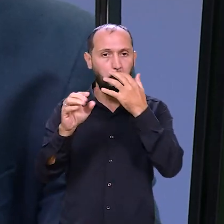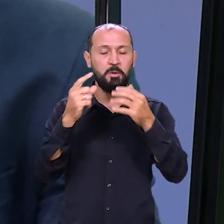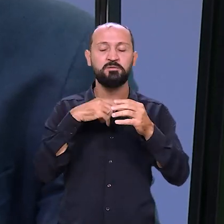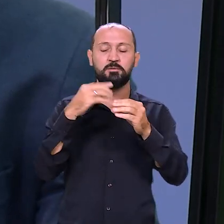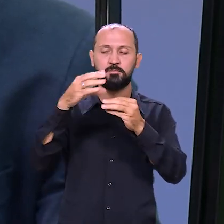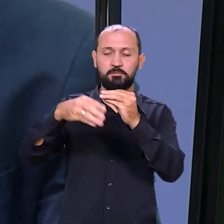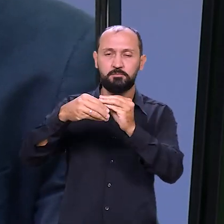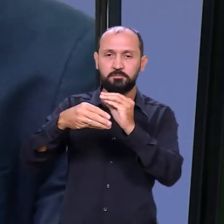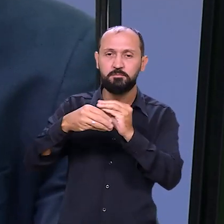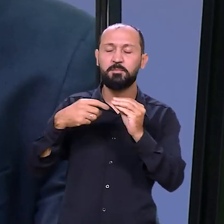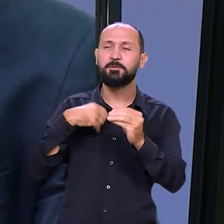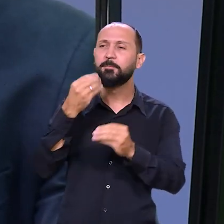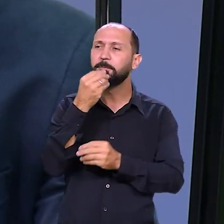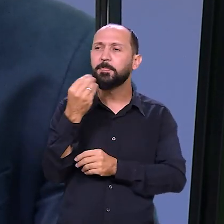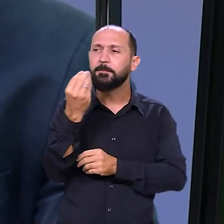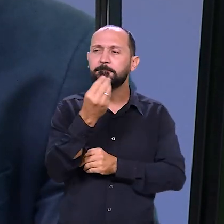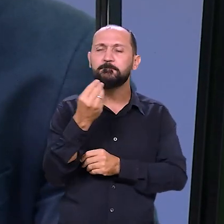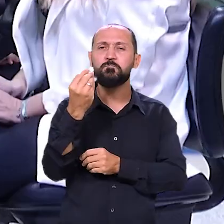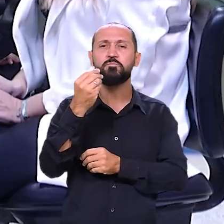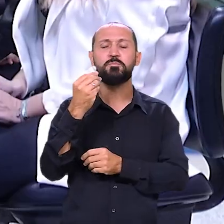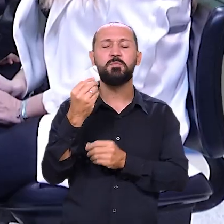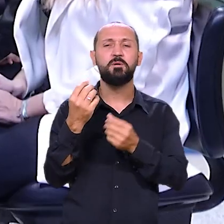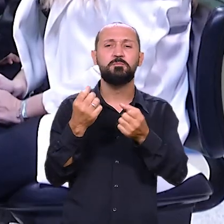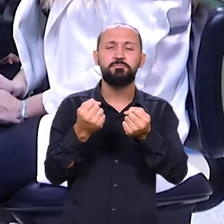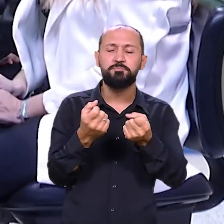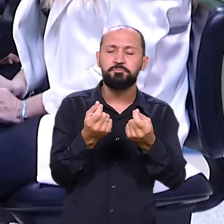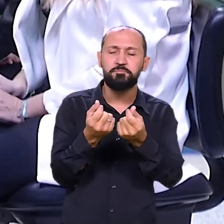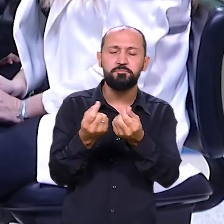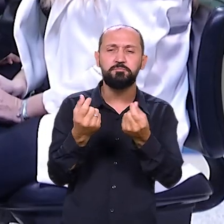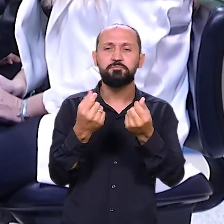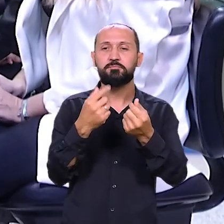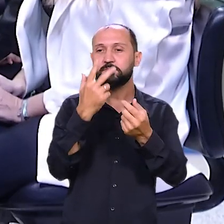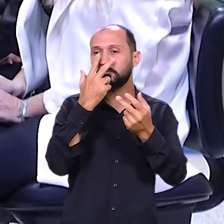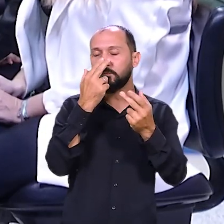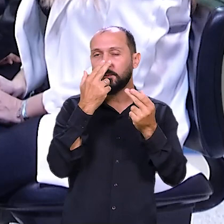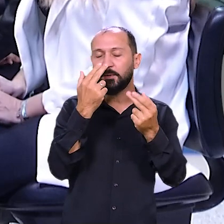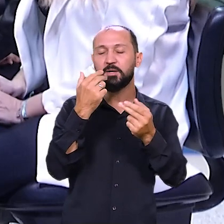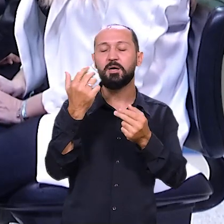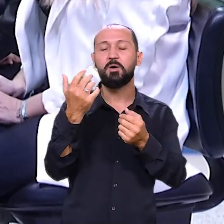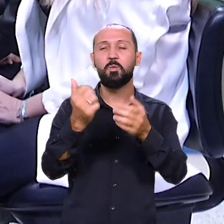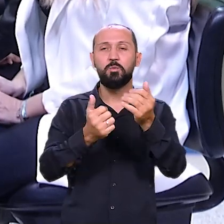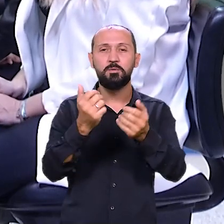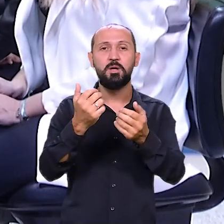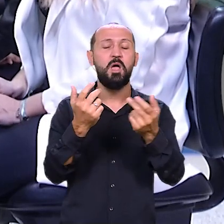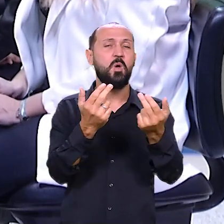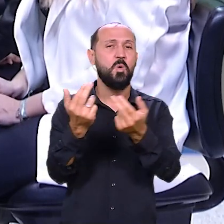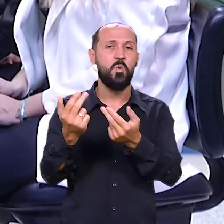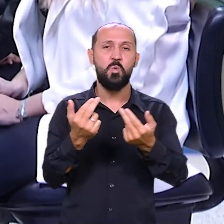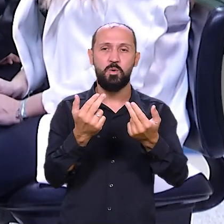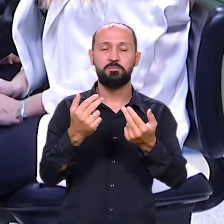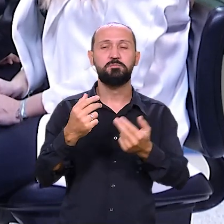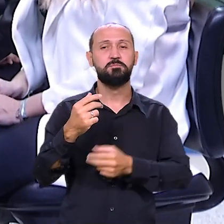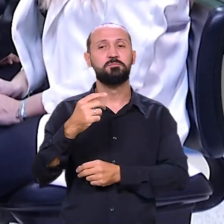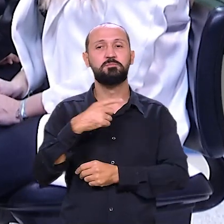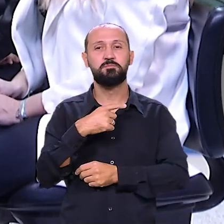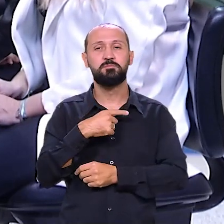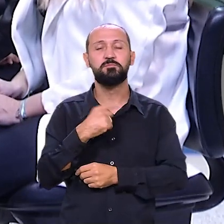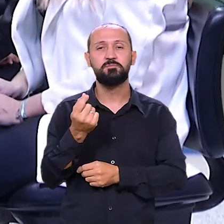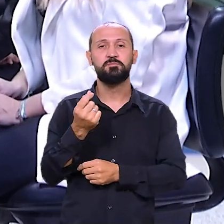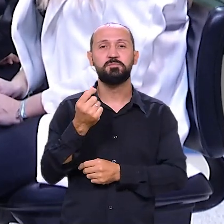seus ingredientes ali para dar sabor, toda a textura, para poder ficar parecido com o iogurte. Da mesma forma, a gente também